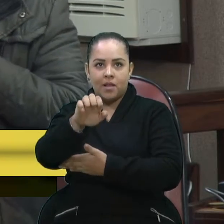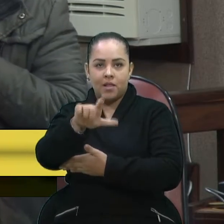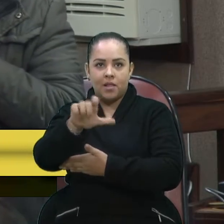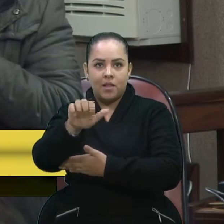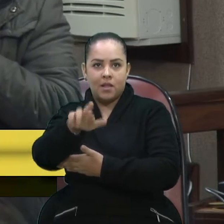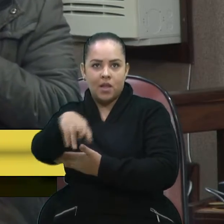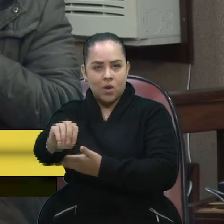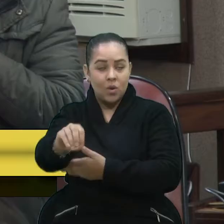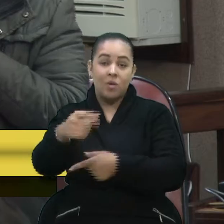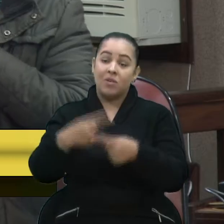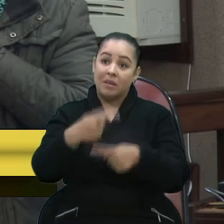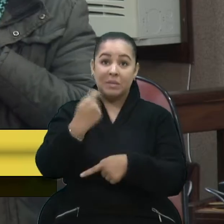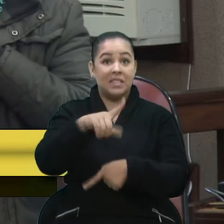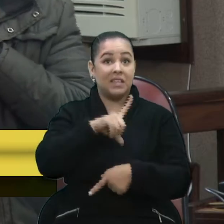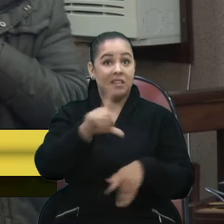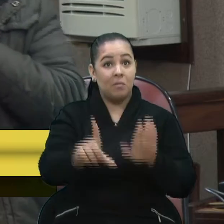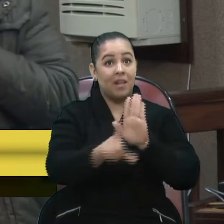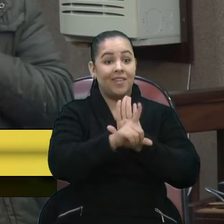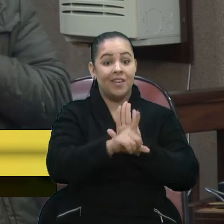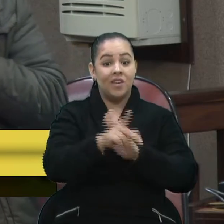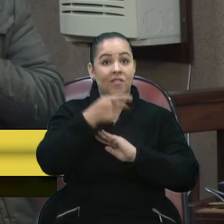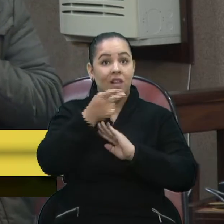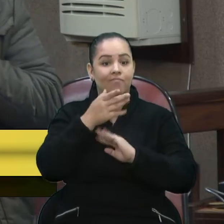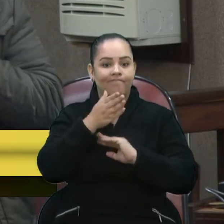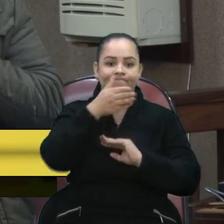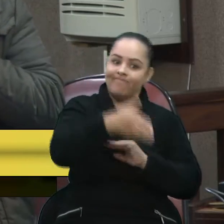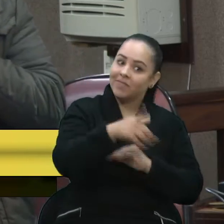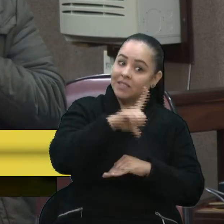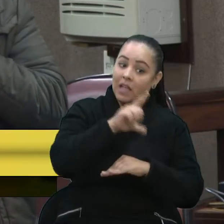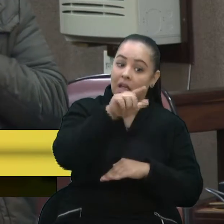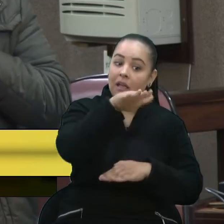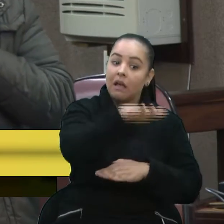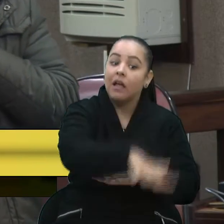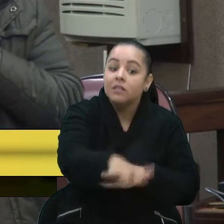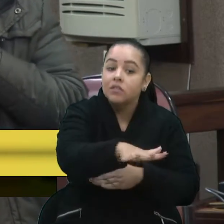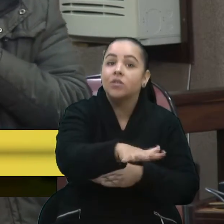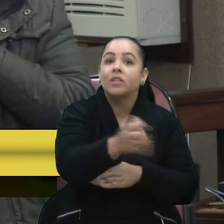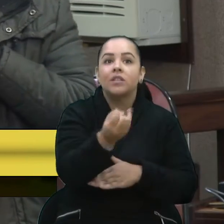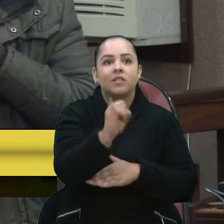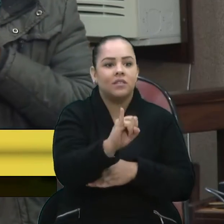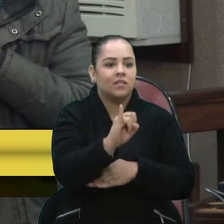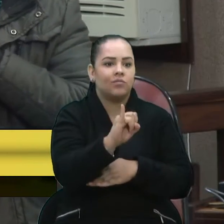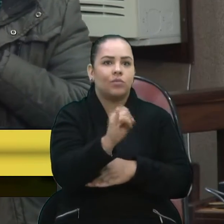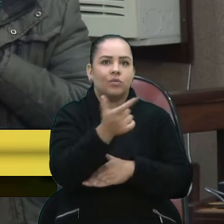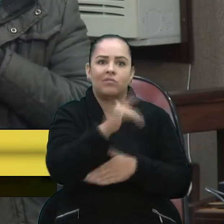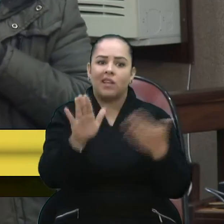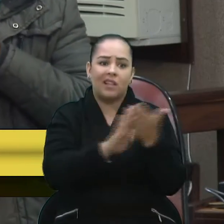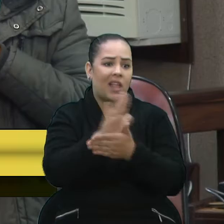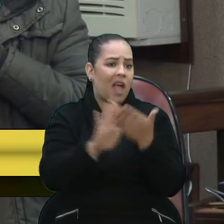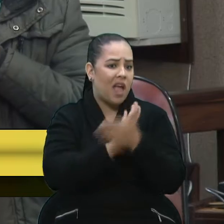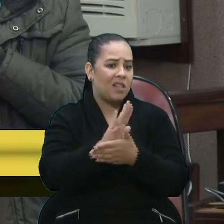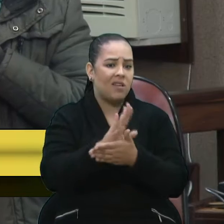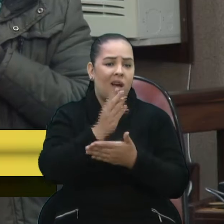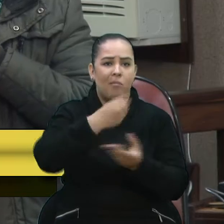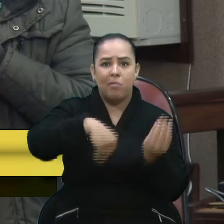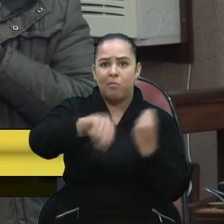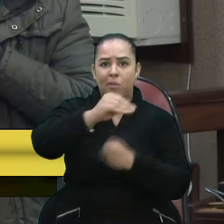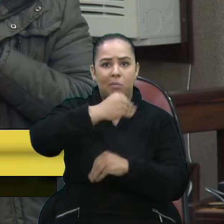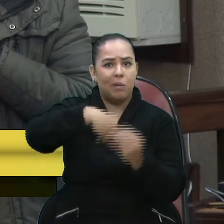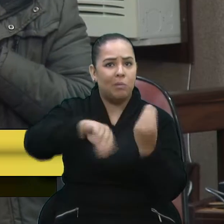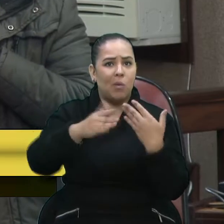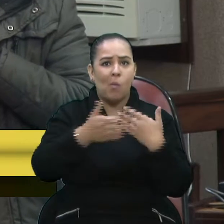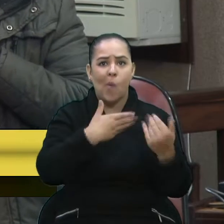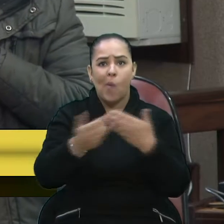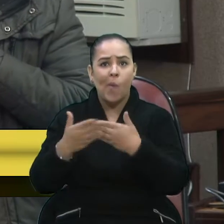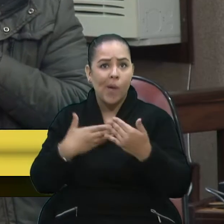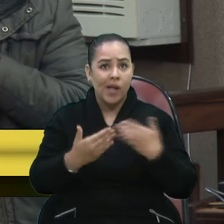lei, pelo menos para a gente possa ter um norte e dizer assim, ó, tem isso daqui. Agora, se não tem nada, vira uma esculhambação, é preciso ter um regramento.